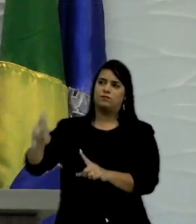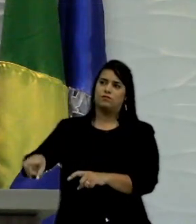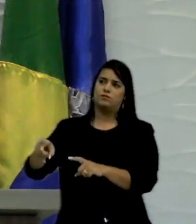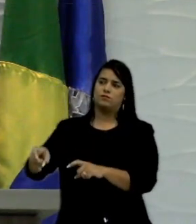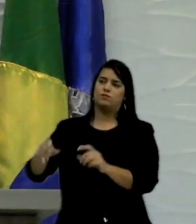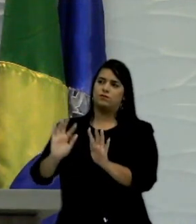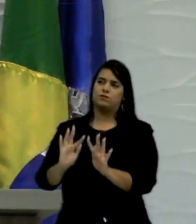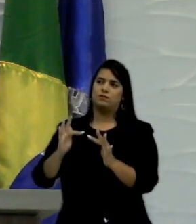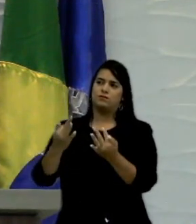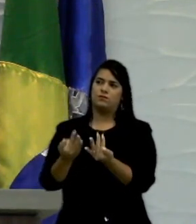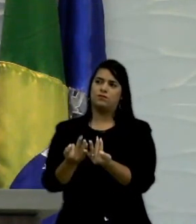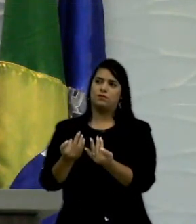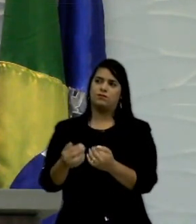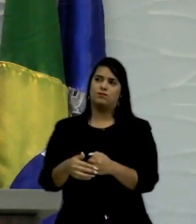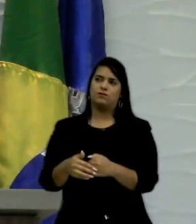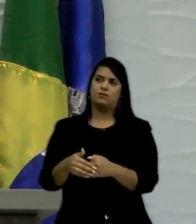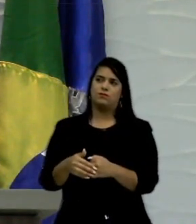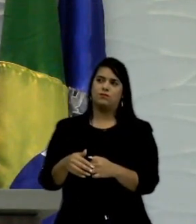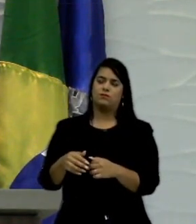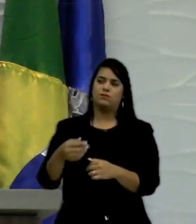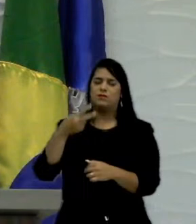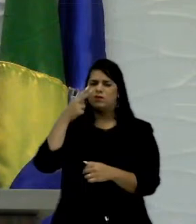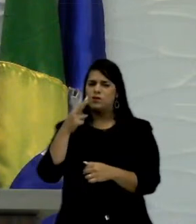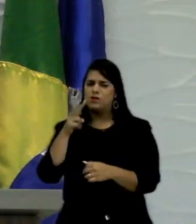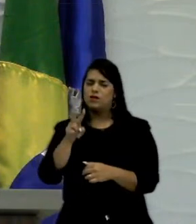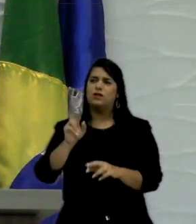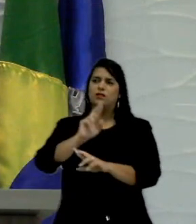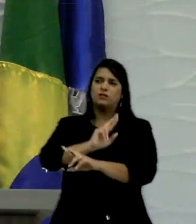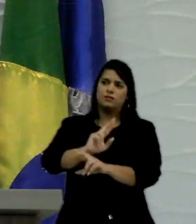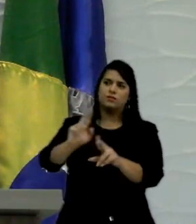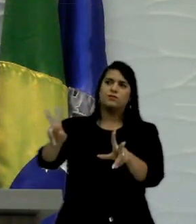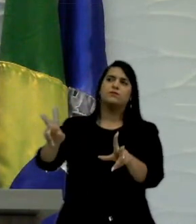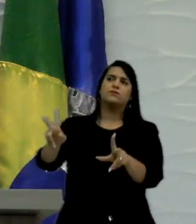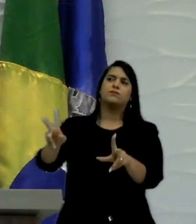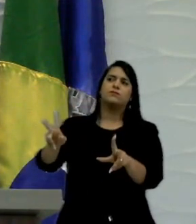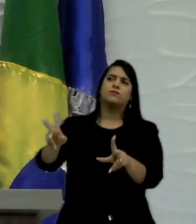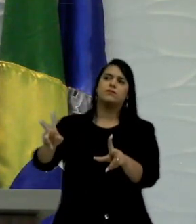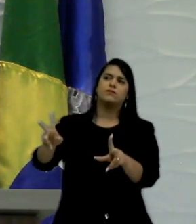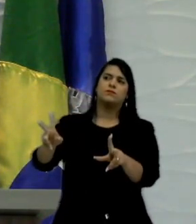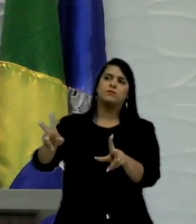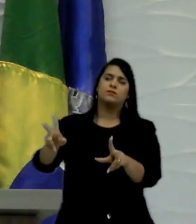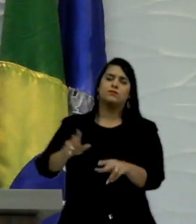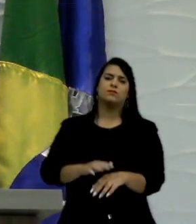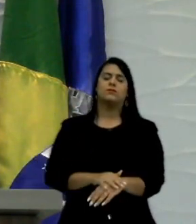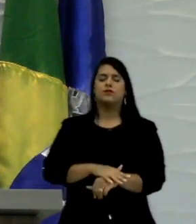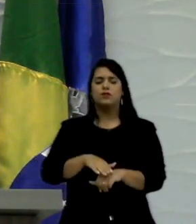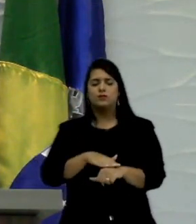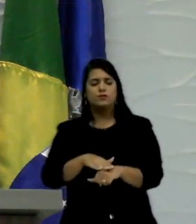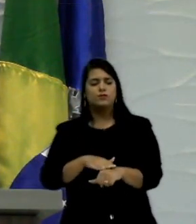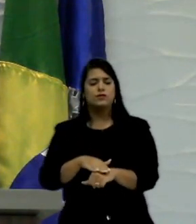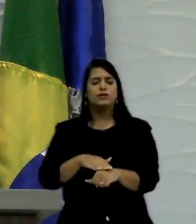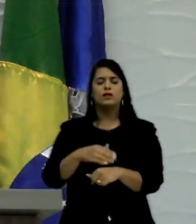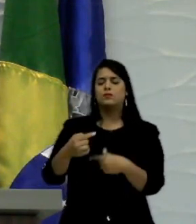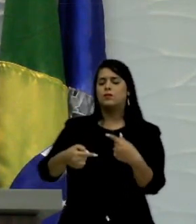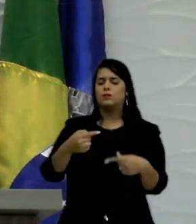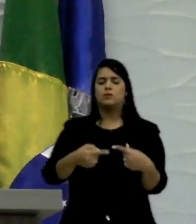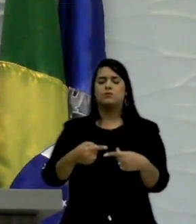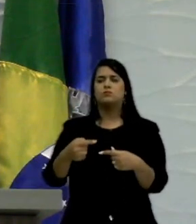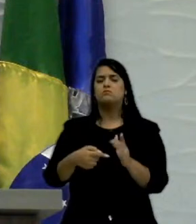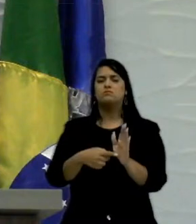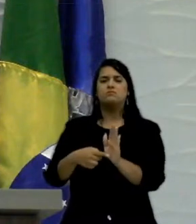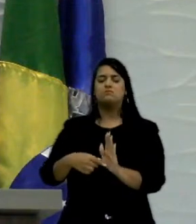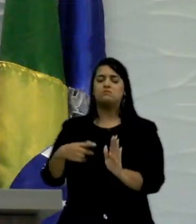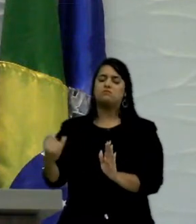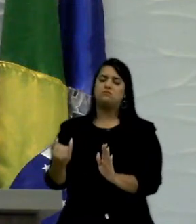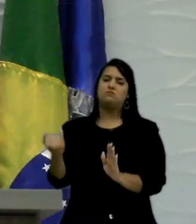que precisa ter um olhar diferenciado. E a gente tem, nos bastidores, conversado, dialogado e mostrado a importância da